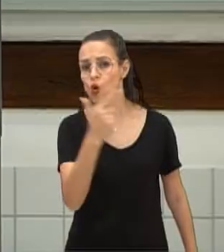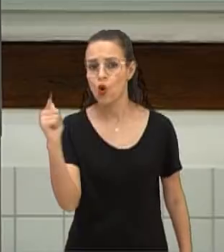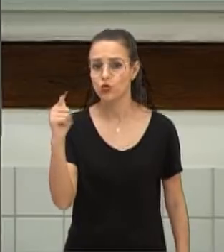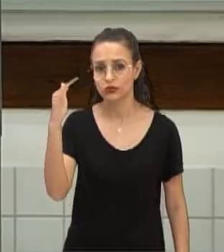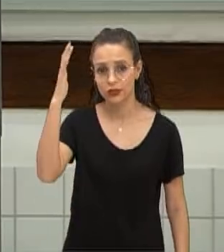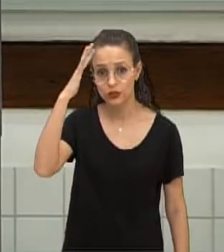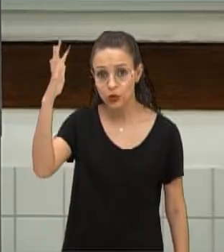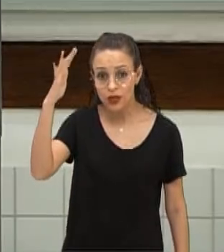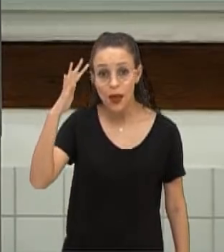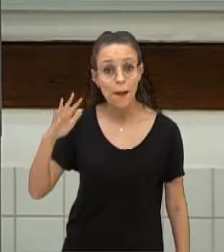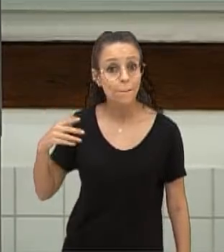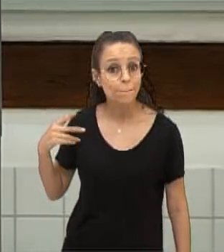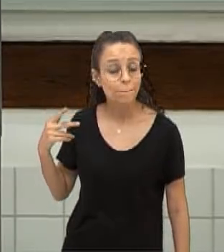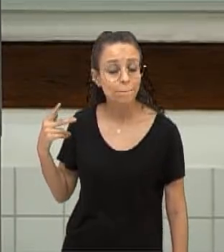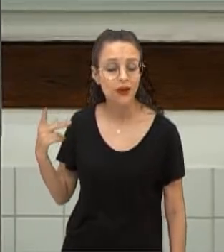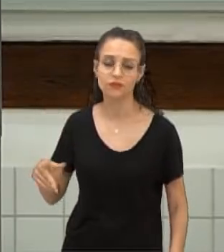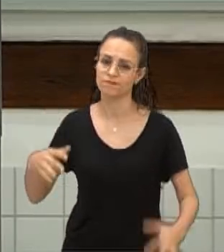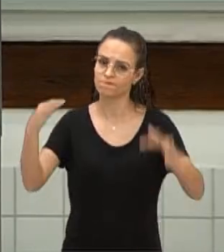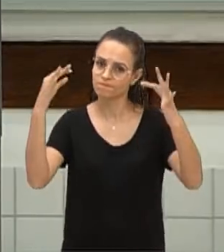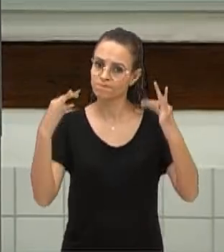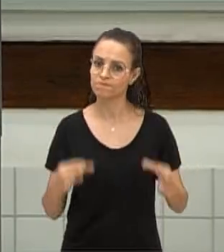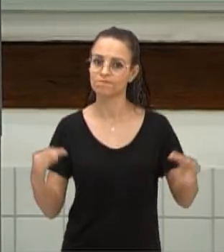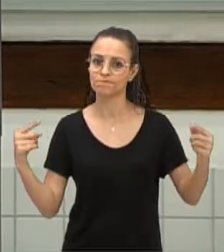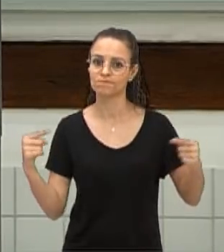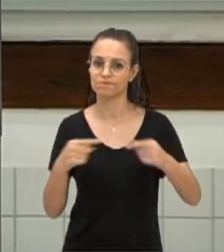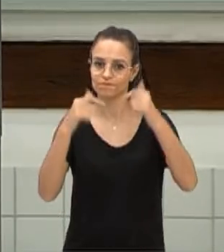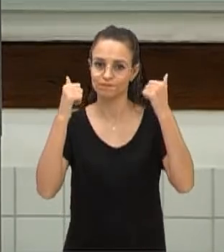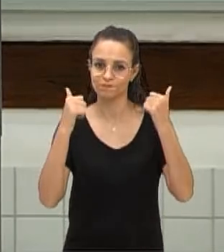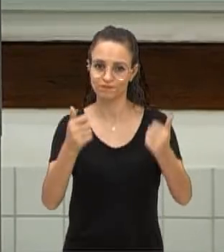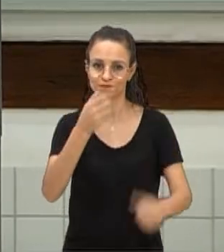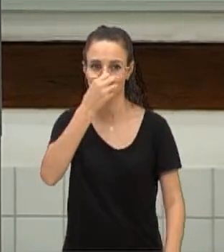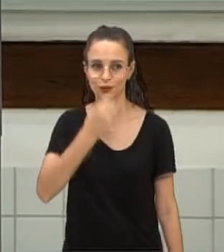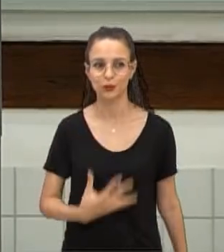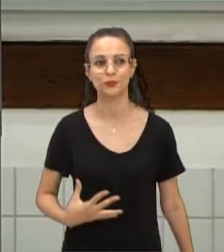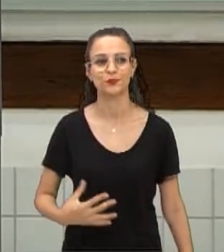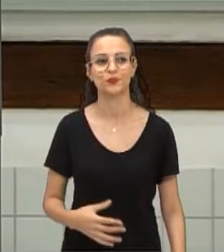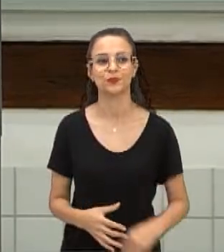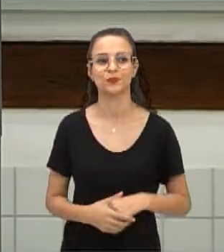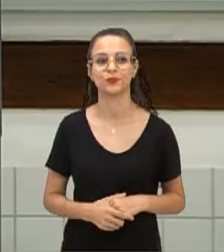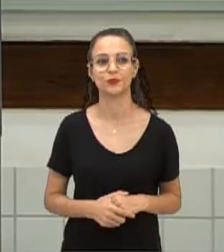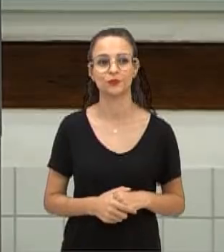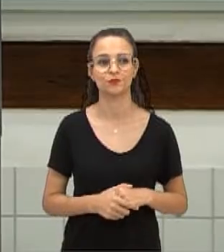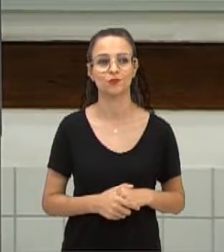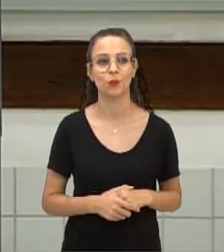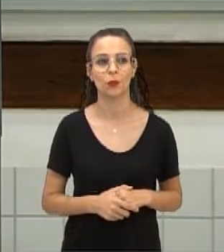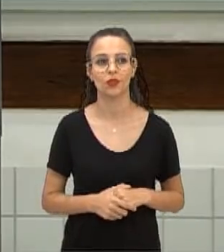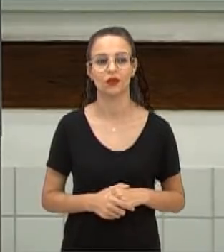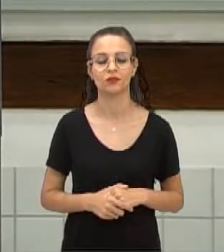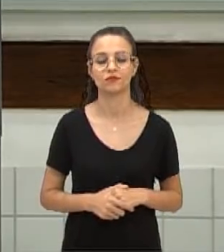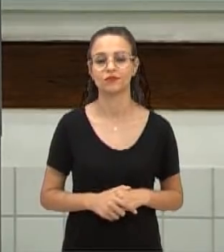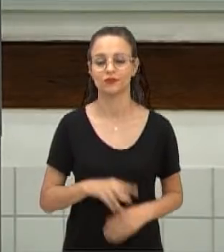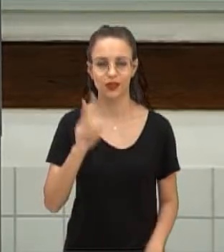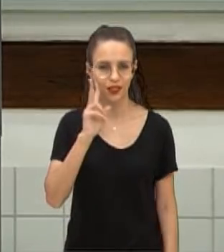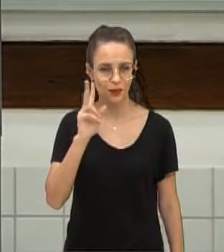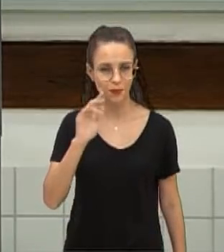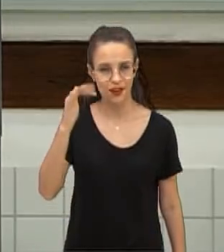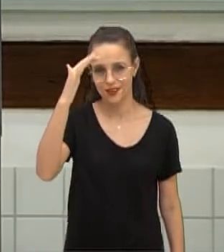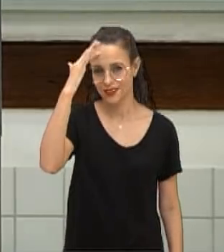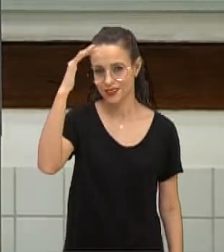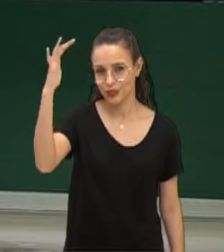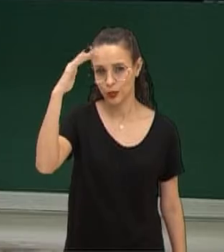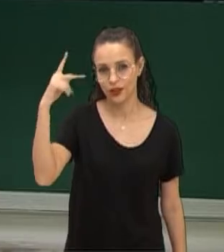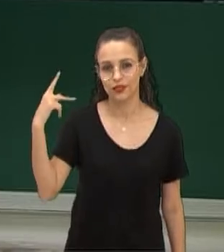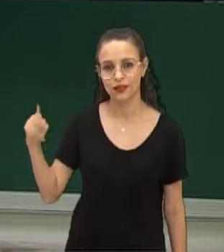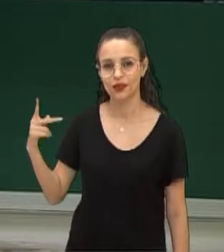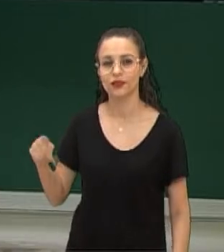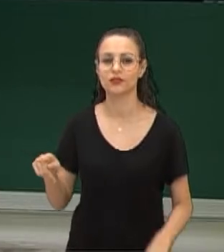afirmações, mas nisso aqui ele foi muito assertivo. Tá bom? Vamos lá, mais um pouquinho sobre o Lamarck. Lembra de algumas ideias dele? Eu